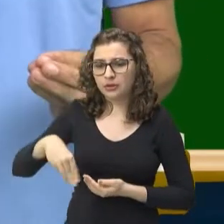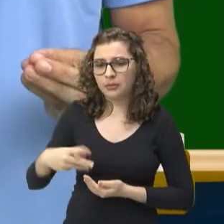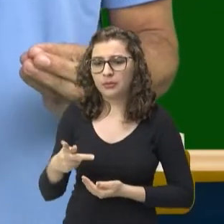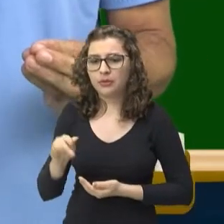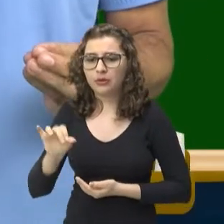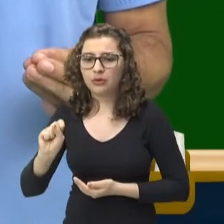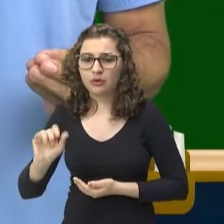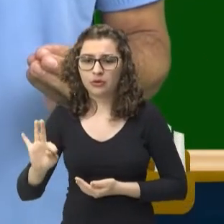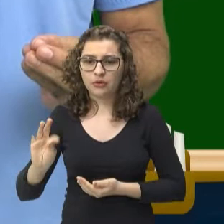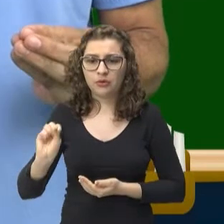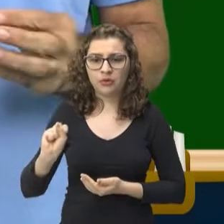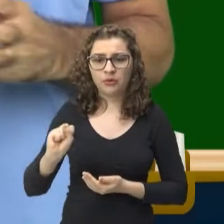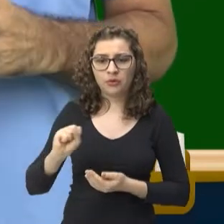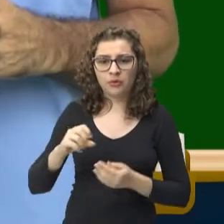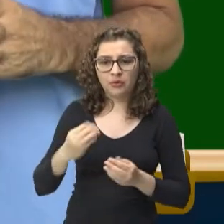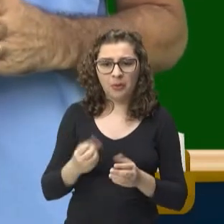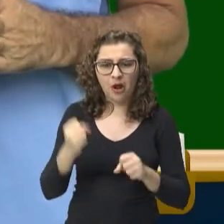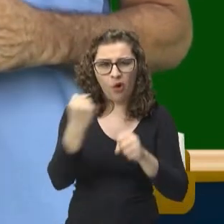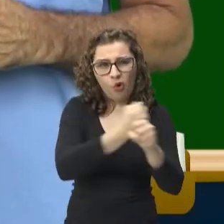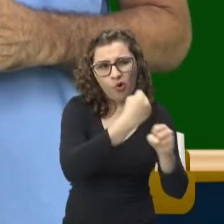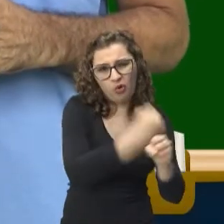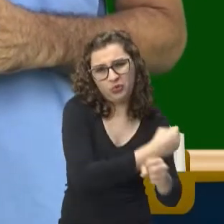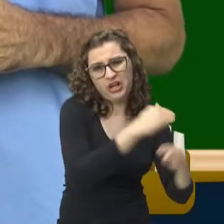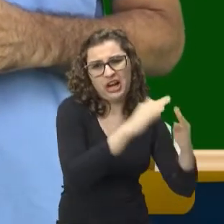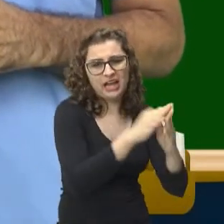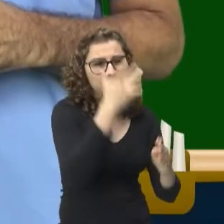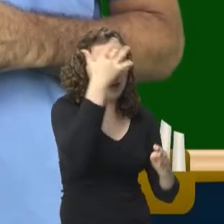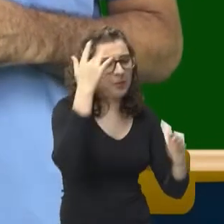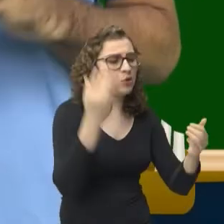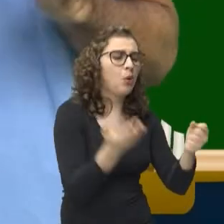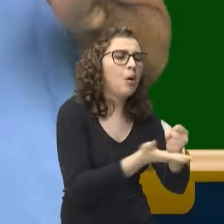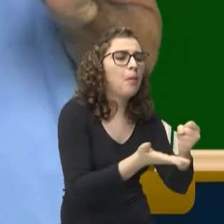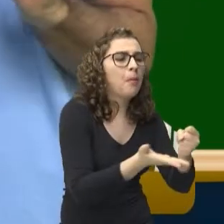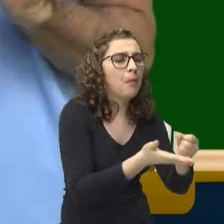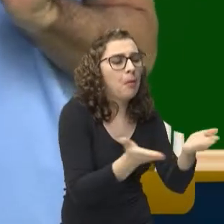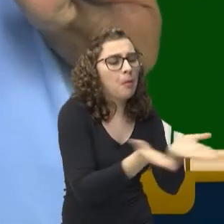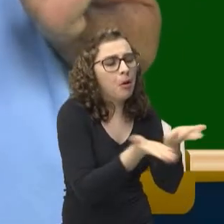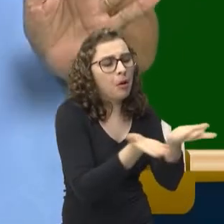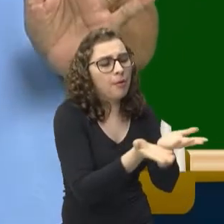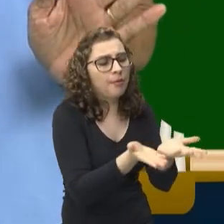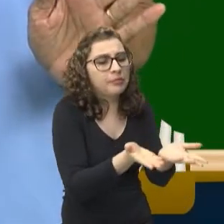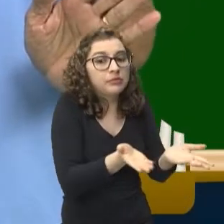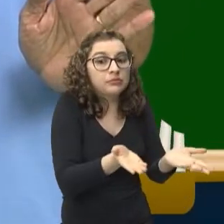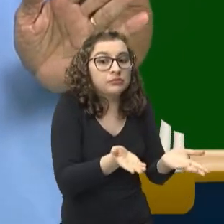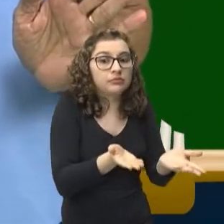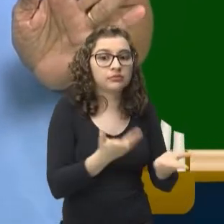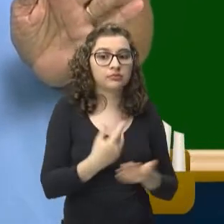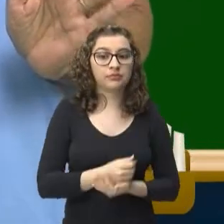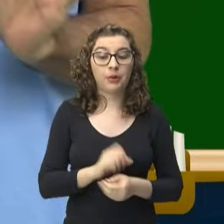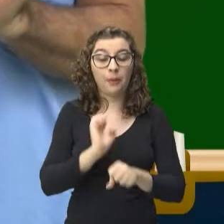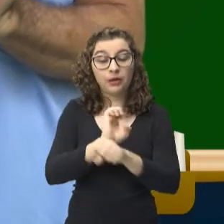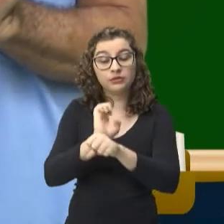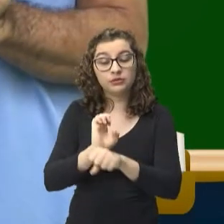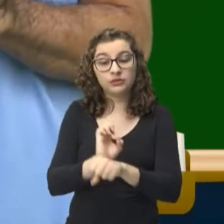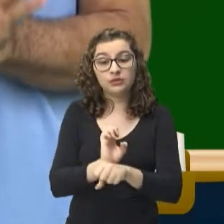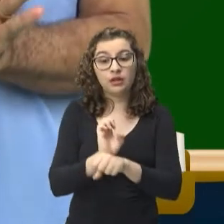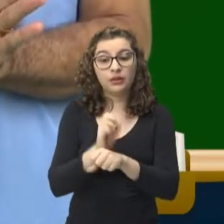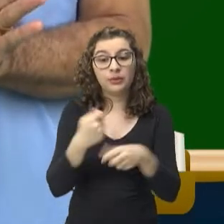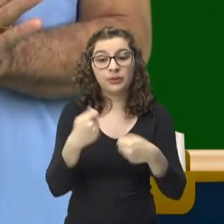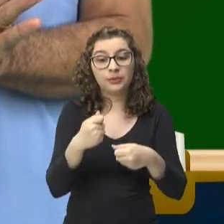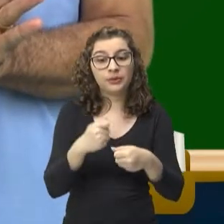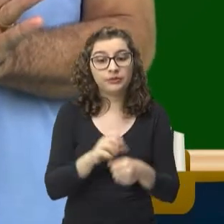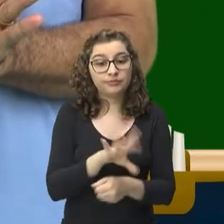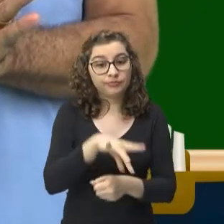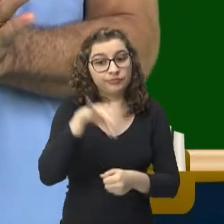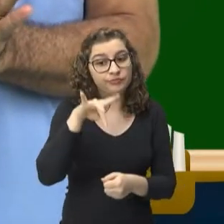para criar casa subsidiada para os mais pobres. Mas o Estado tem que ter essa decisão. Por isso ela tem um sentido